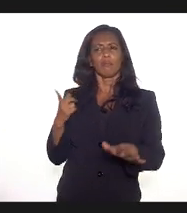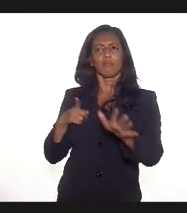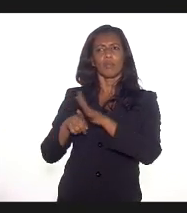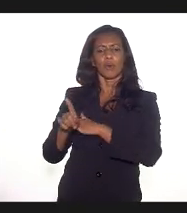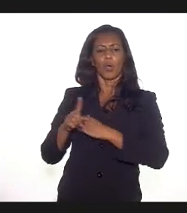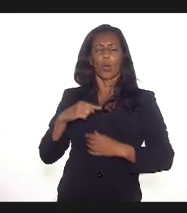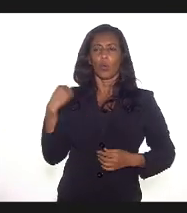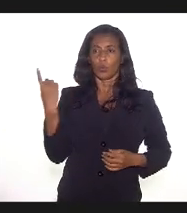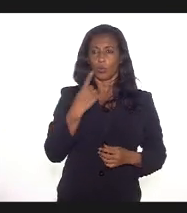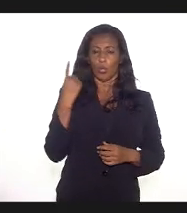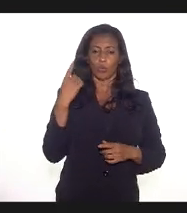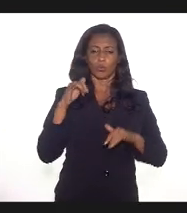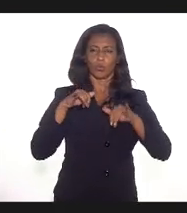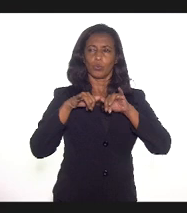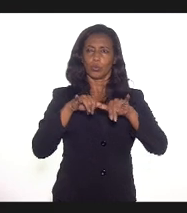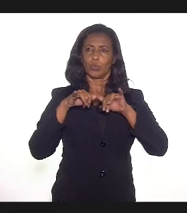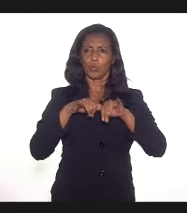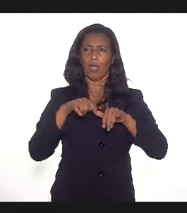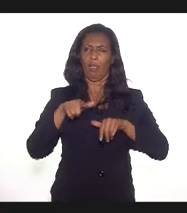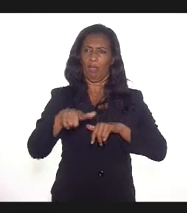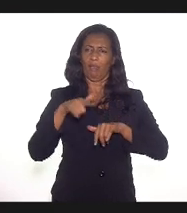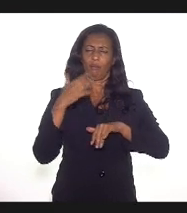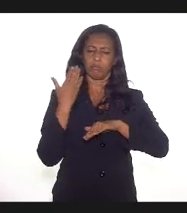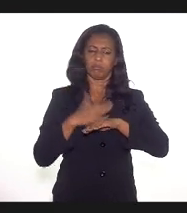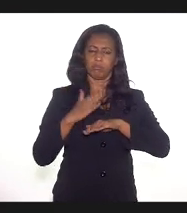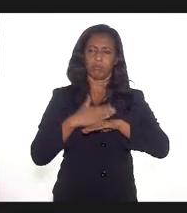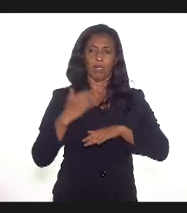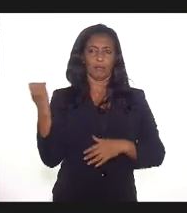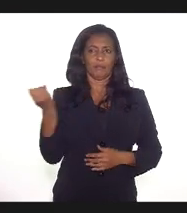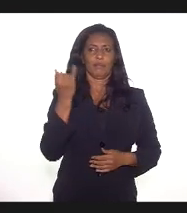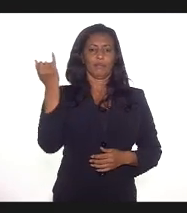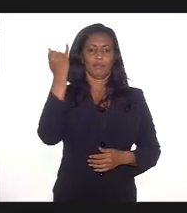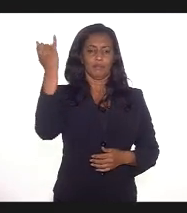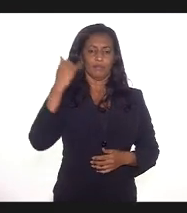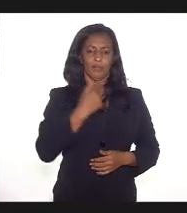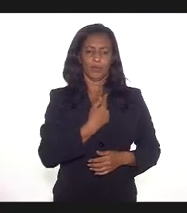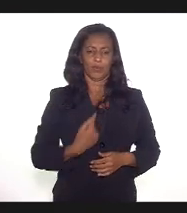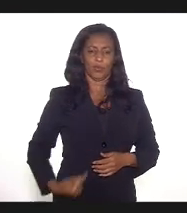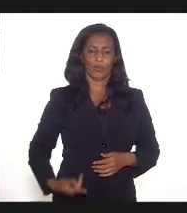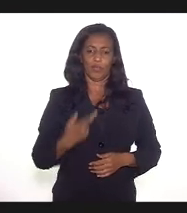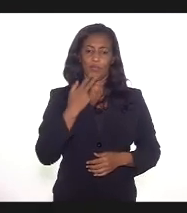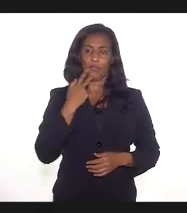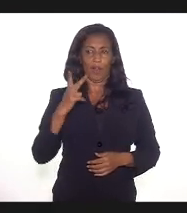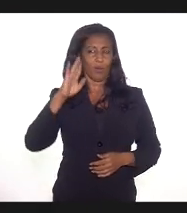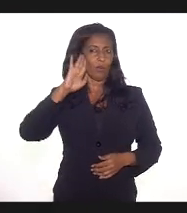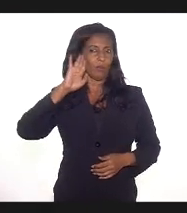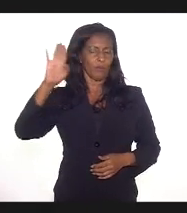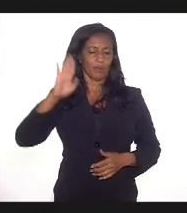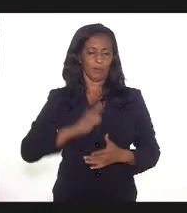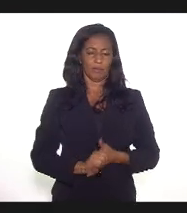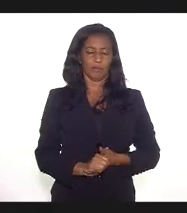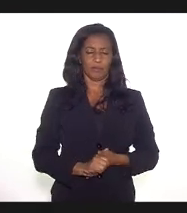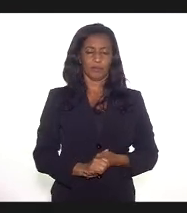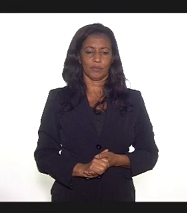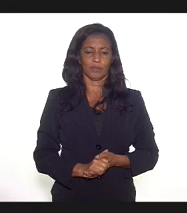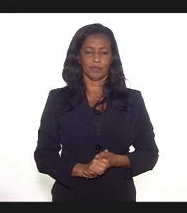O supermercado é uma atividade essencial. O governo declara como essencial, tanto que